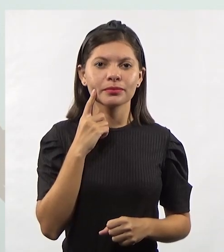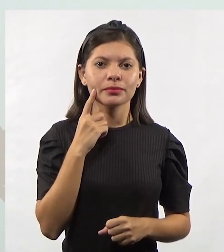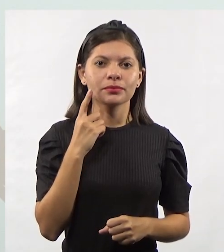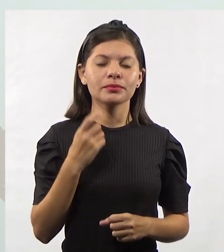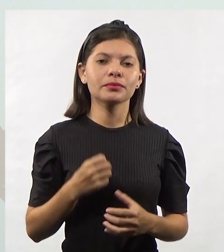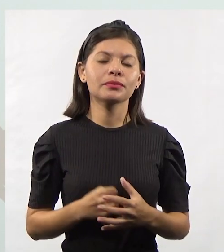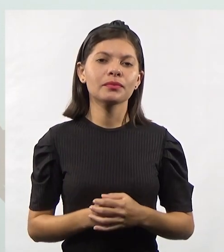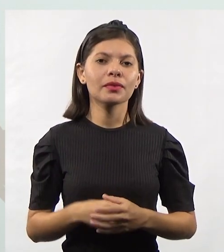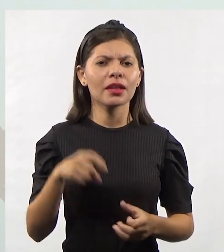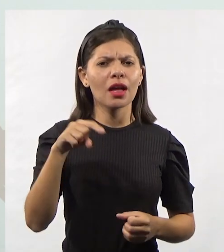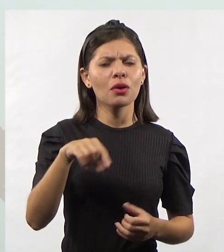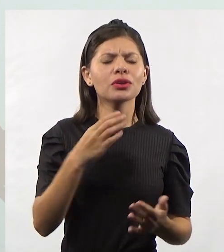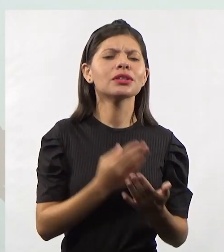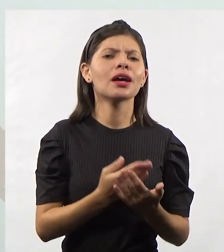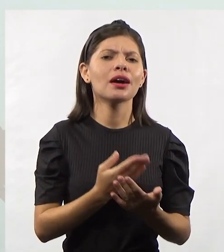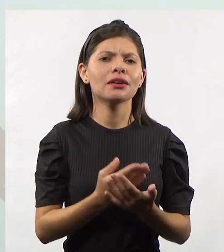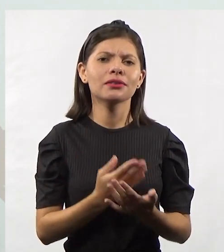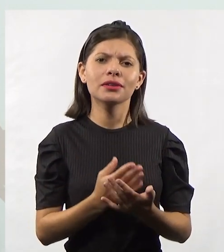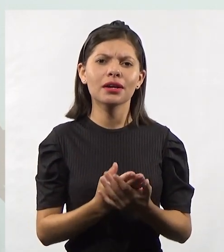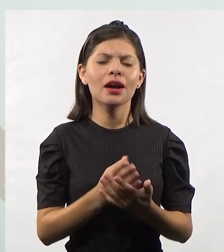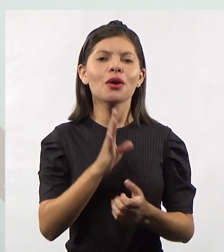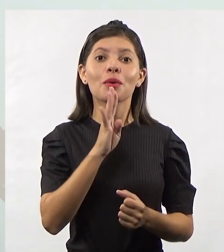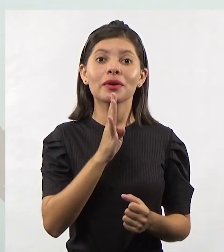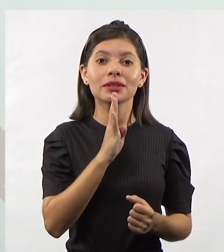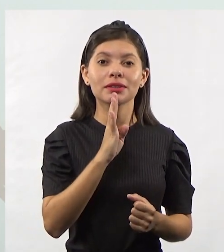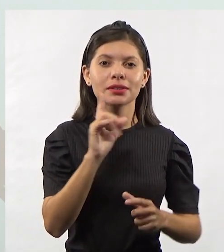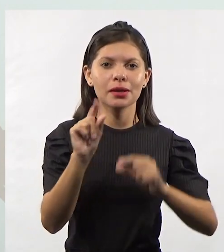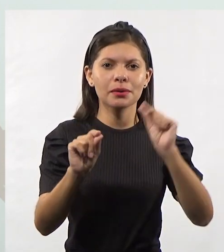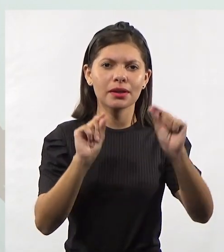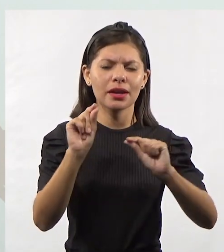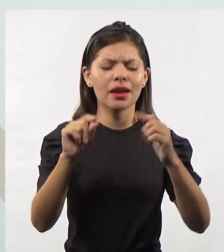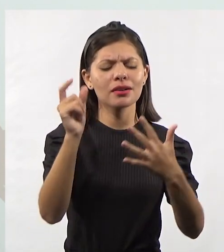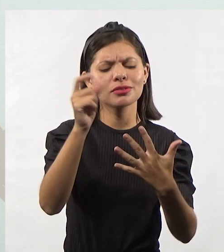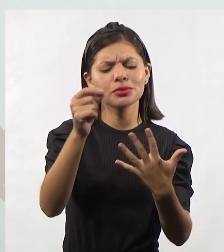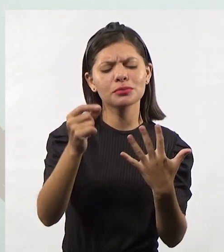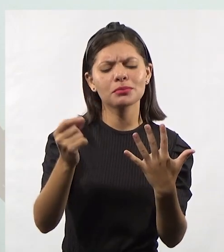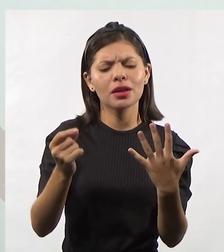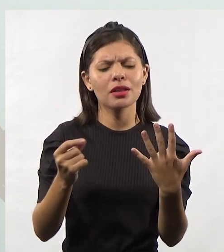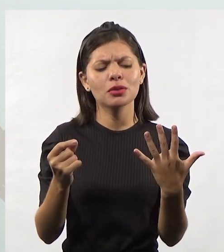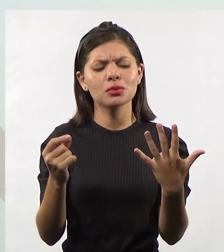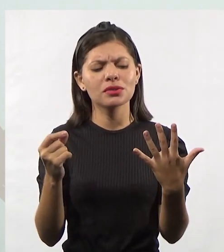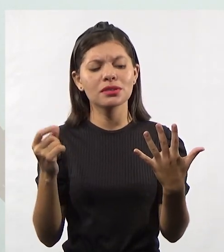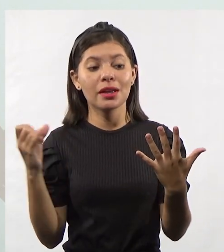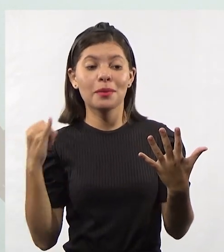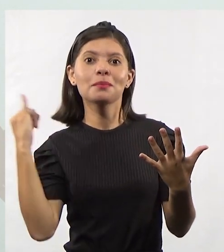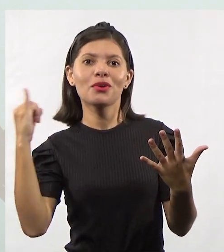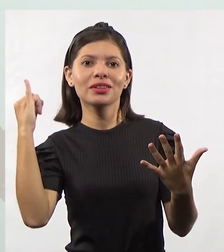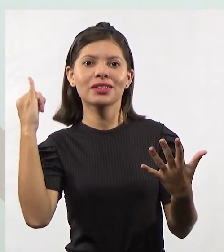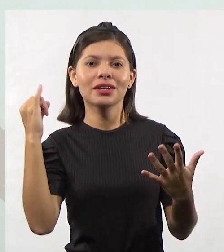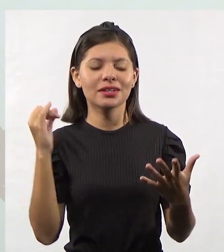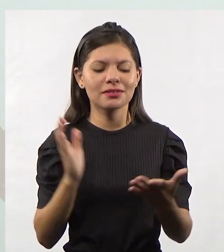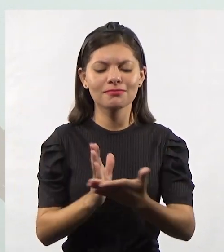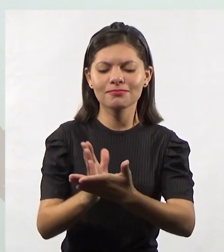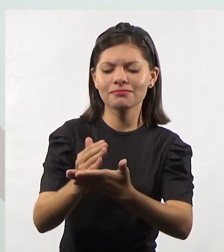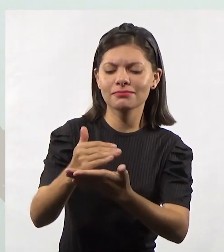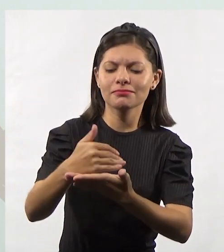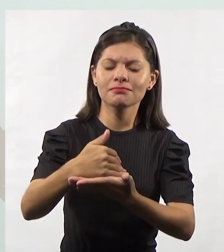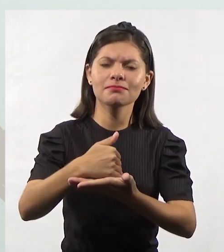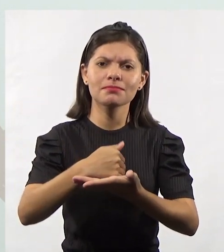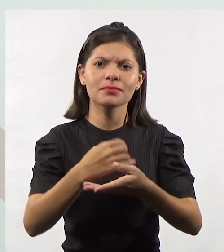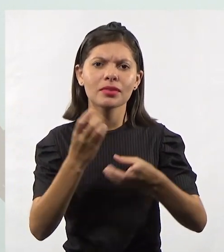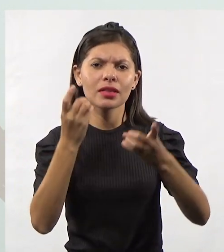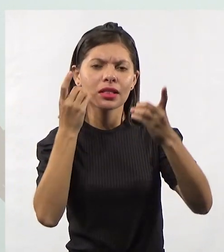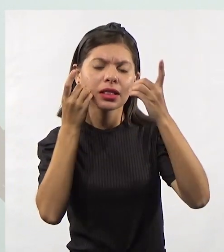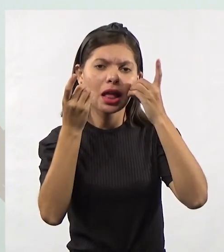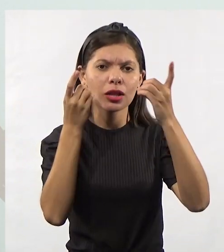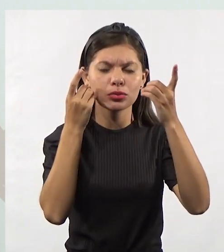Anabela bom nesse Episódio Então nós vamos conhecer Quais são os principais instrumentos para coleta de dados